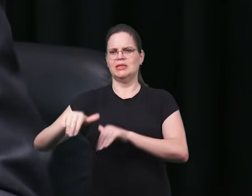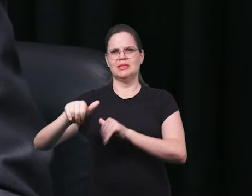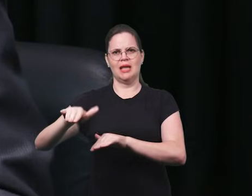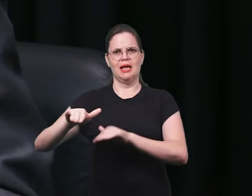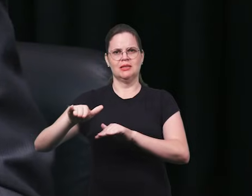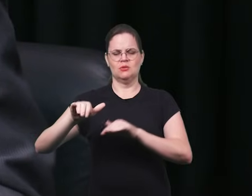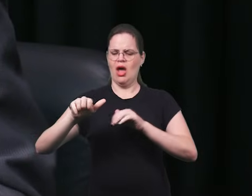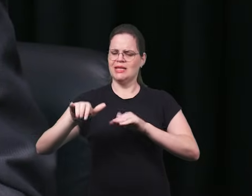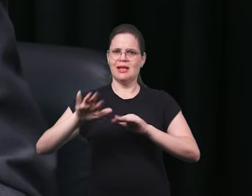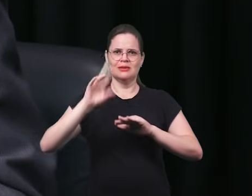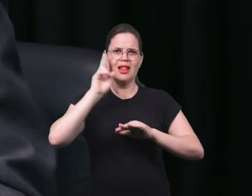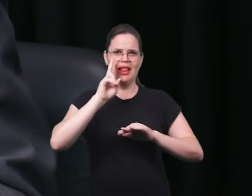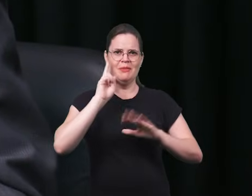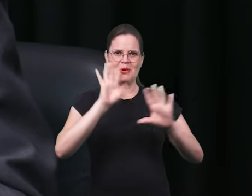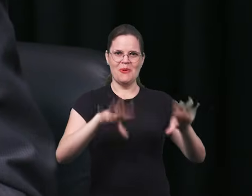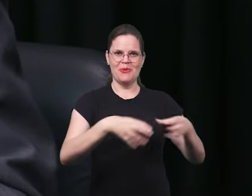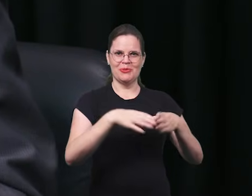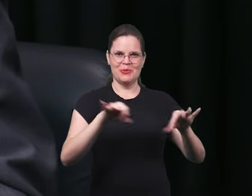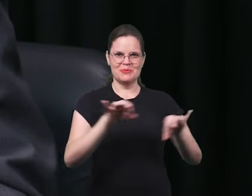israelita